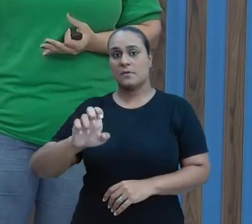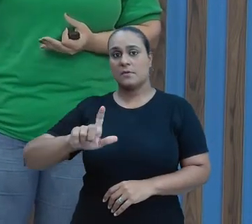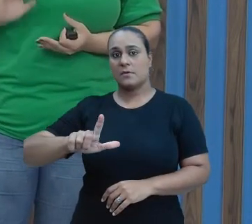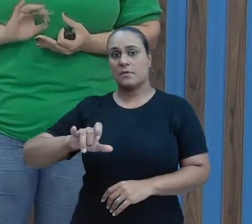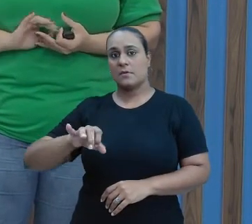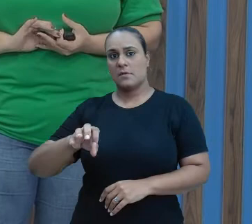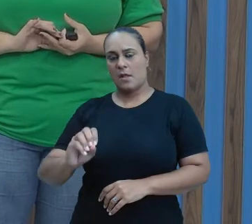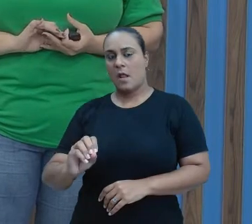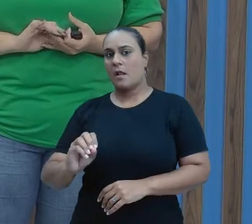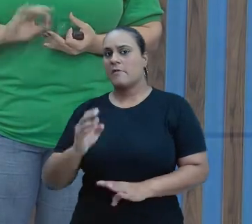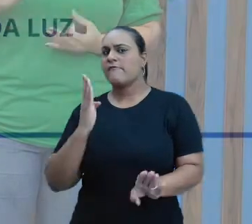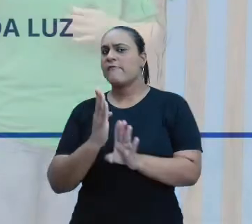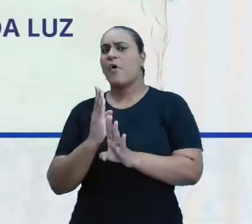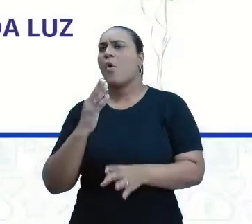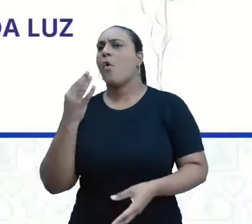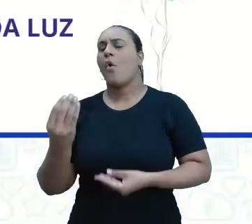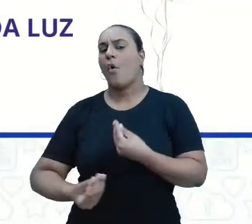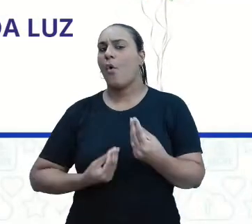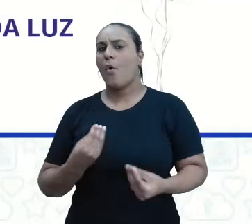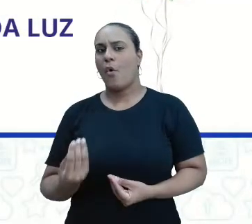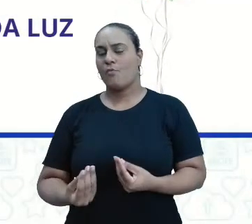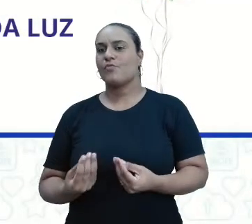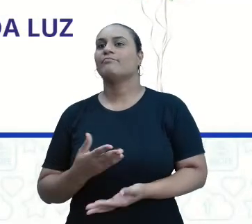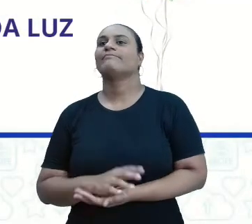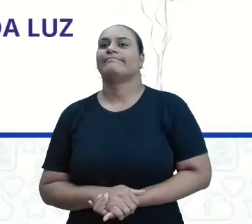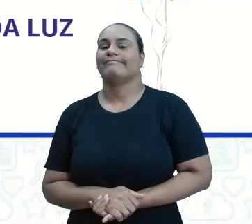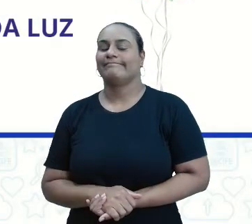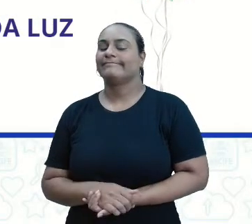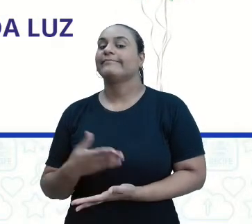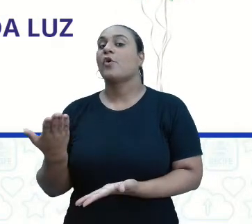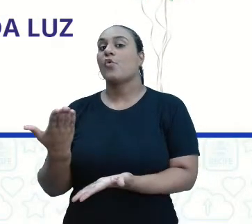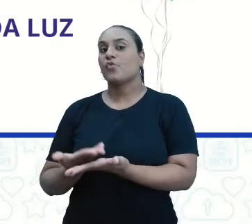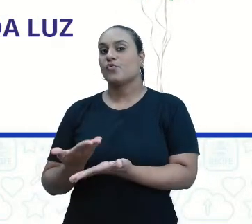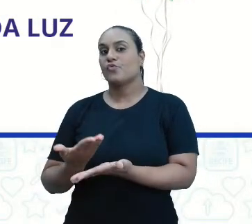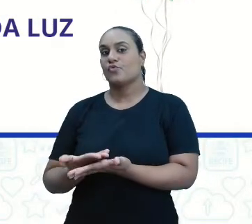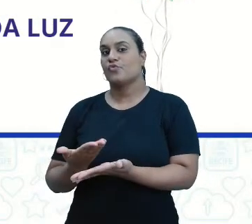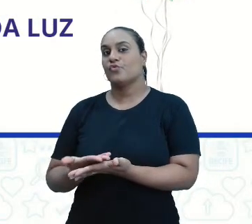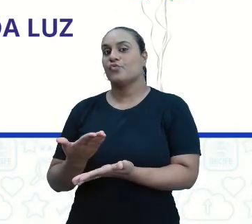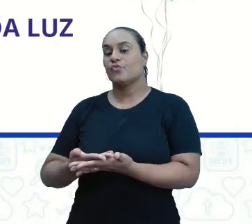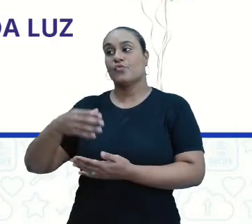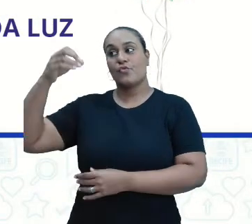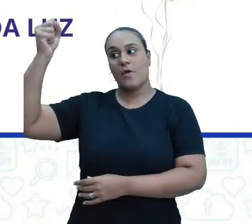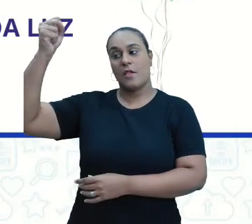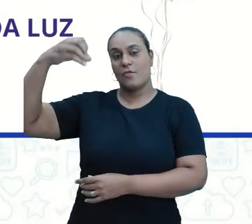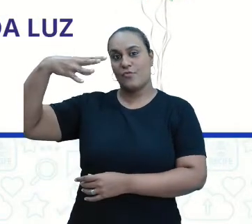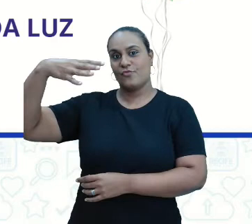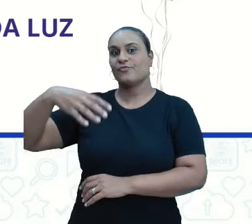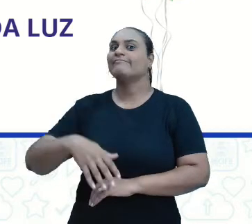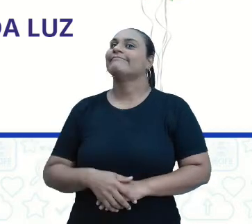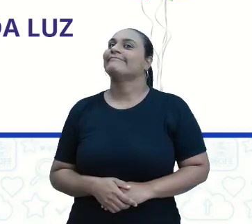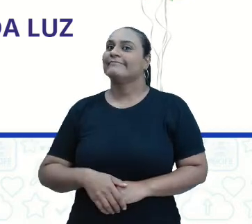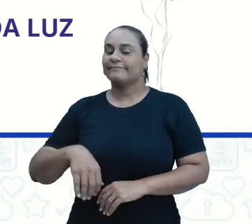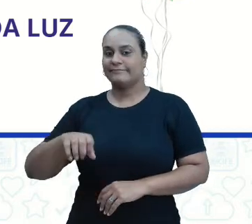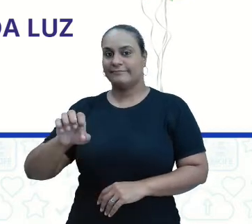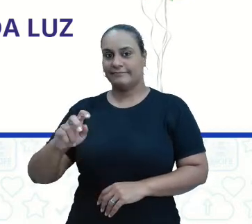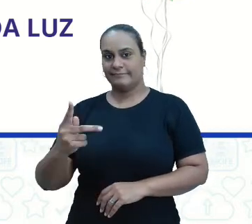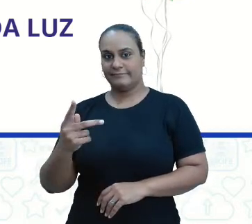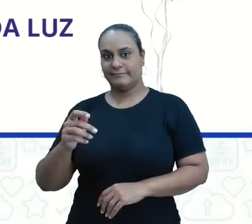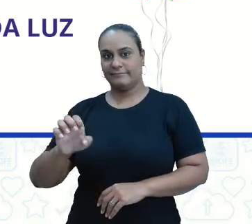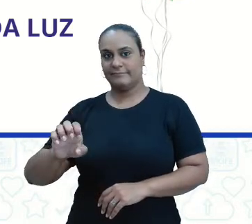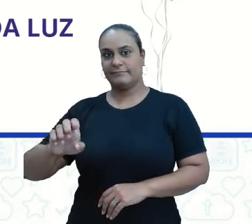foi identificado através de um estudo com luz. Então, o hélio vem do